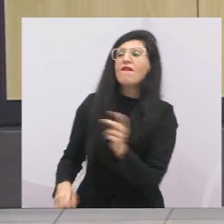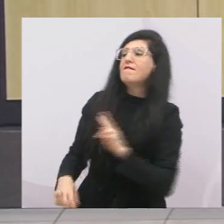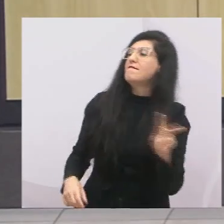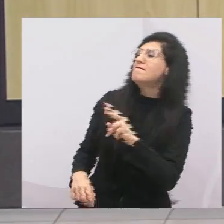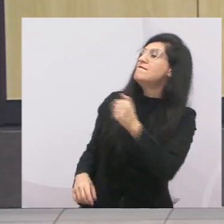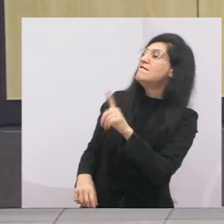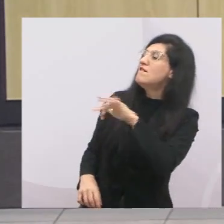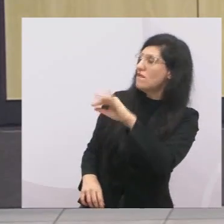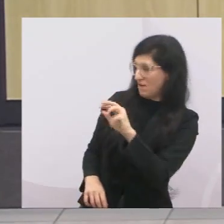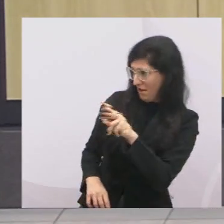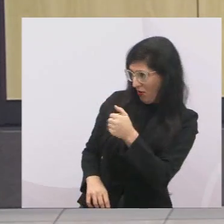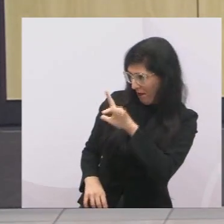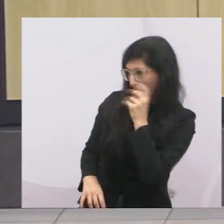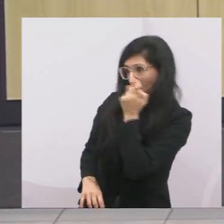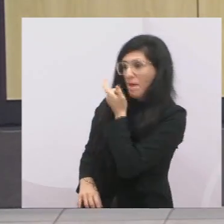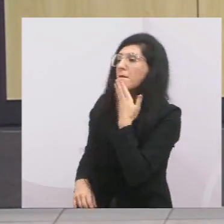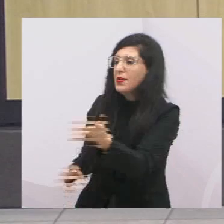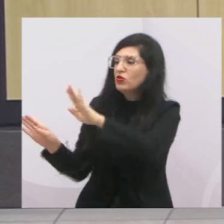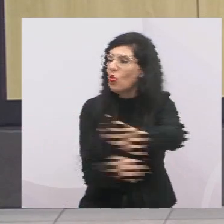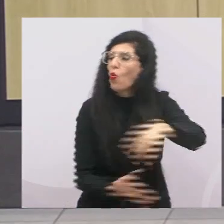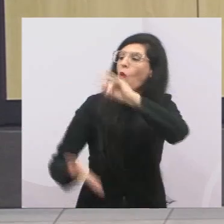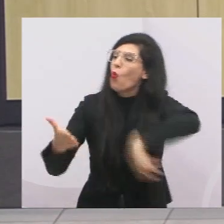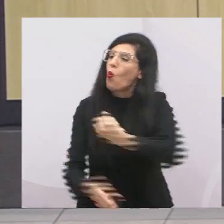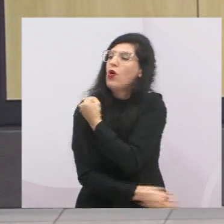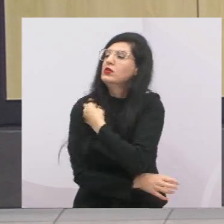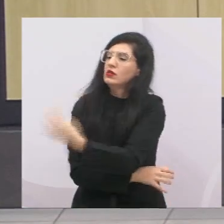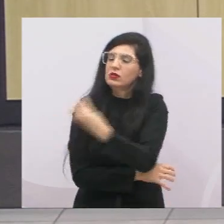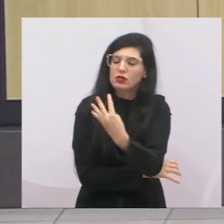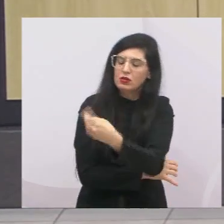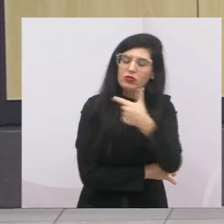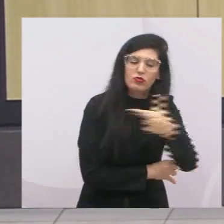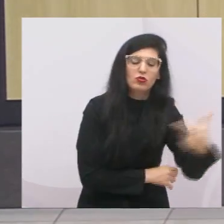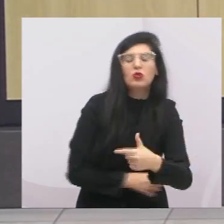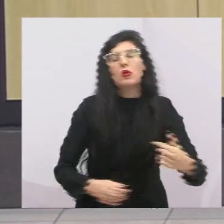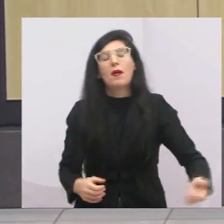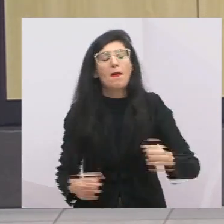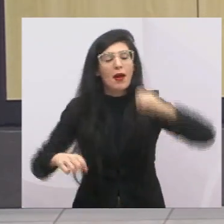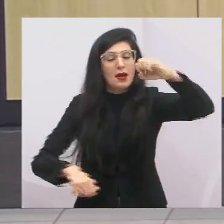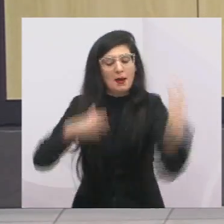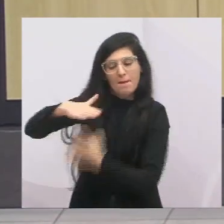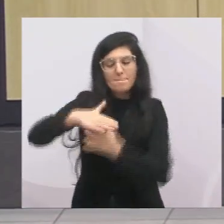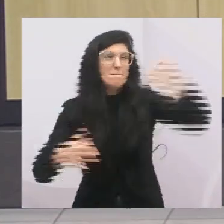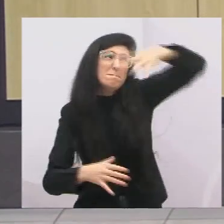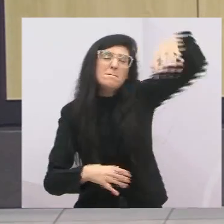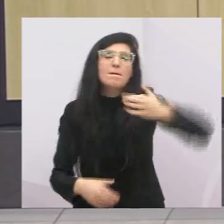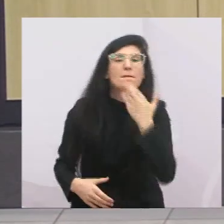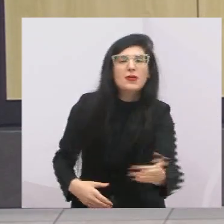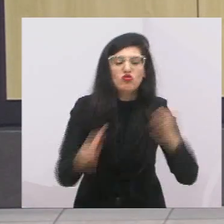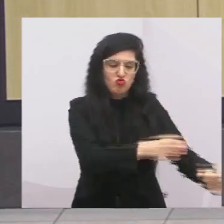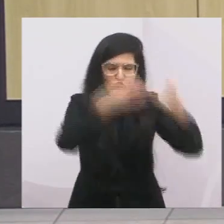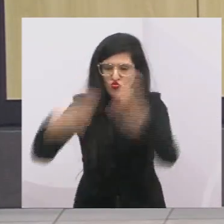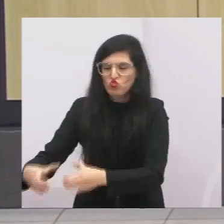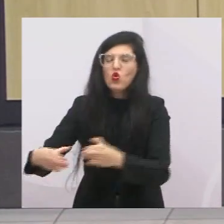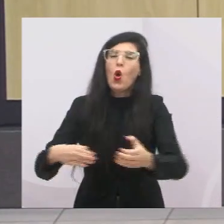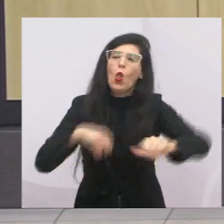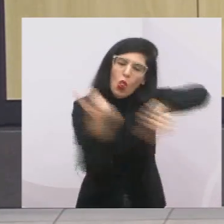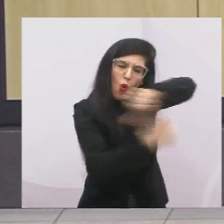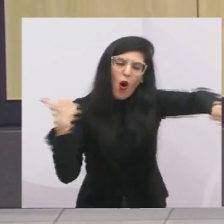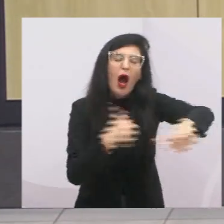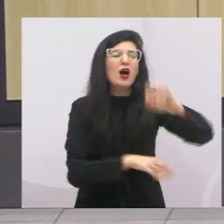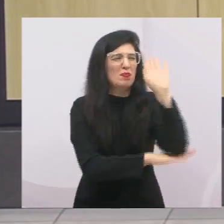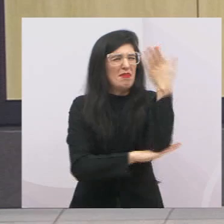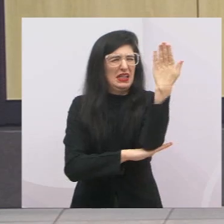Lua. Requerimento 422. A EDP solicitando a substituição de 2 postes de madeira que apresentam risco de queda na rua